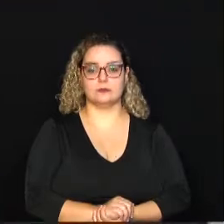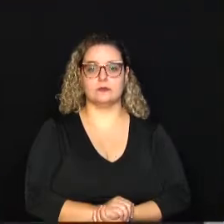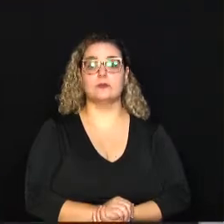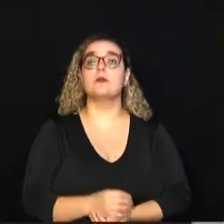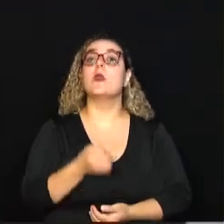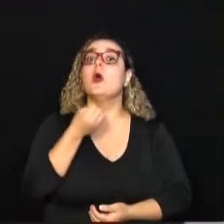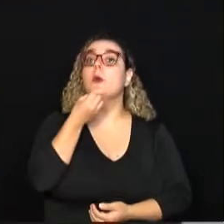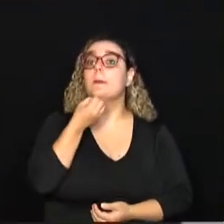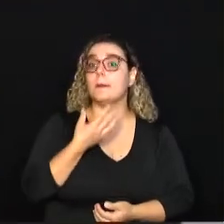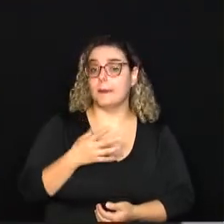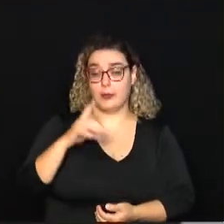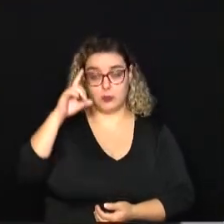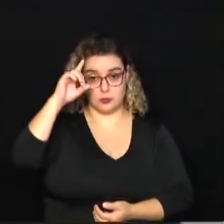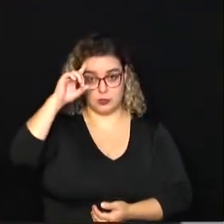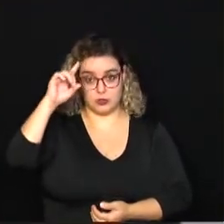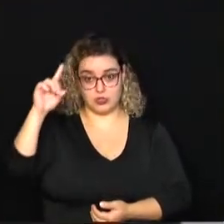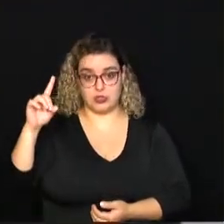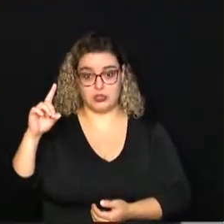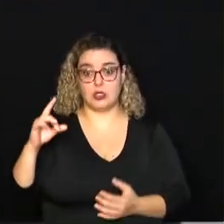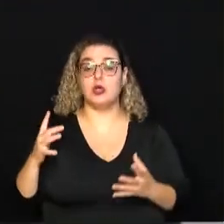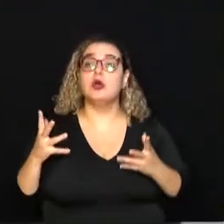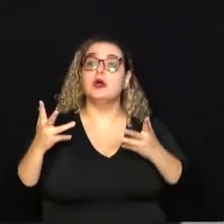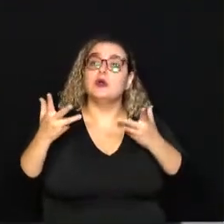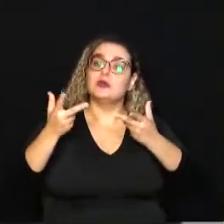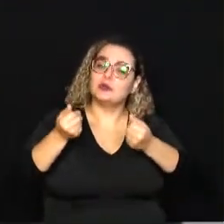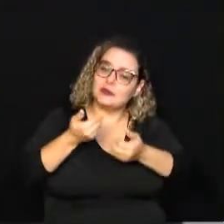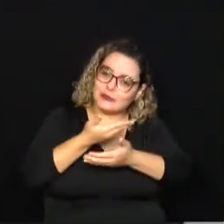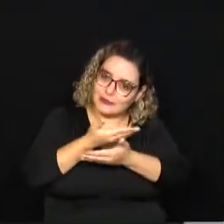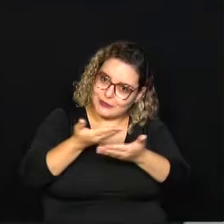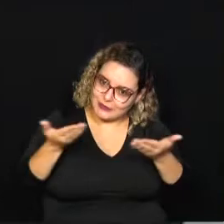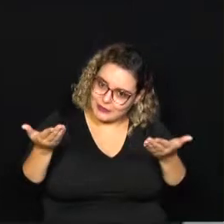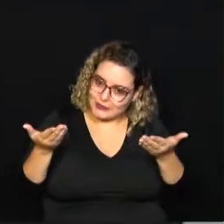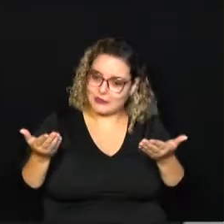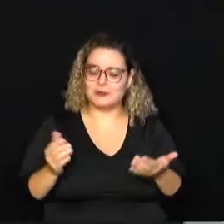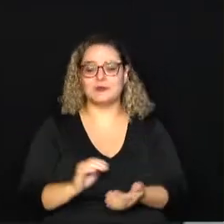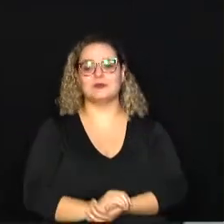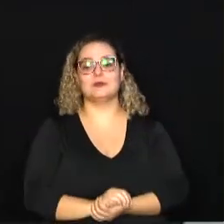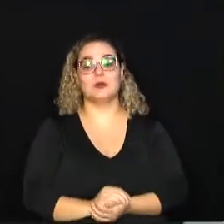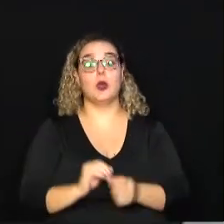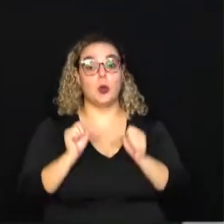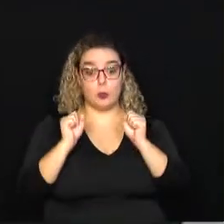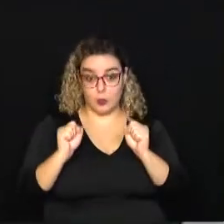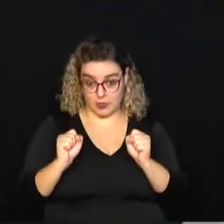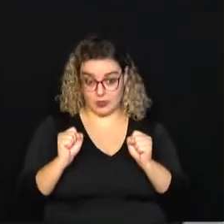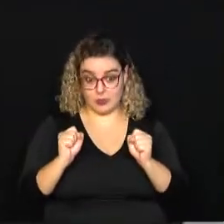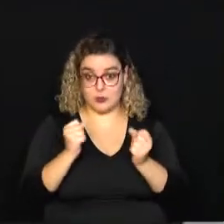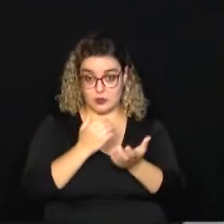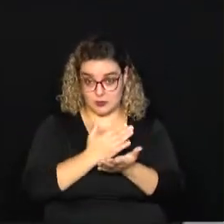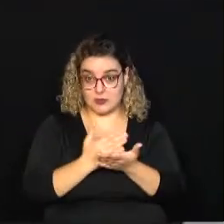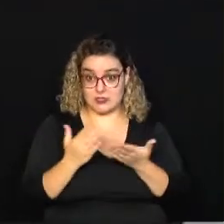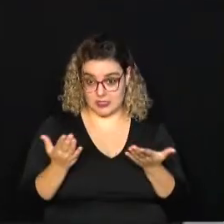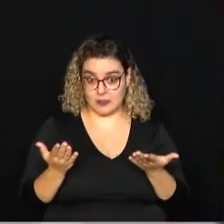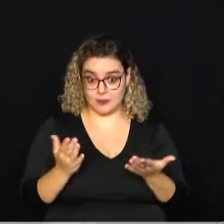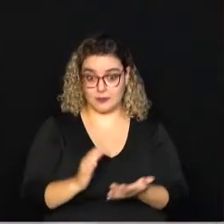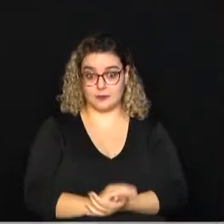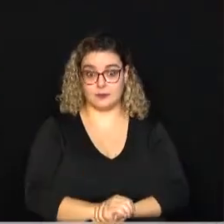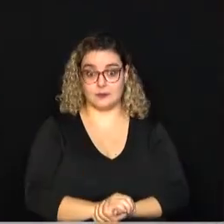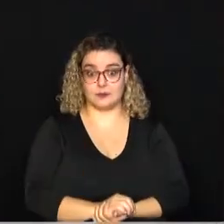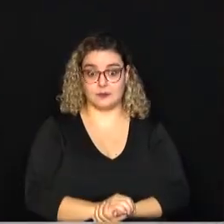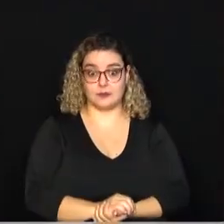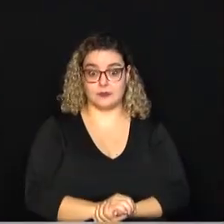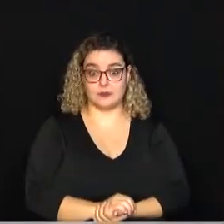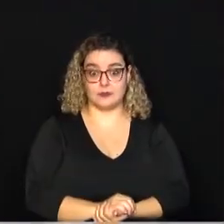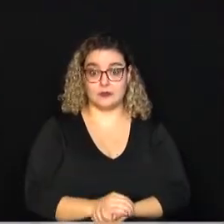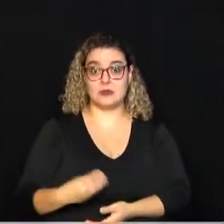Bom dia a todas e todos. Podemos começar então? Já estamos ao vivo, Guida? Ou